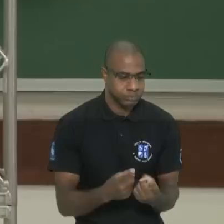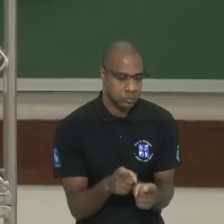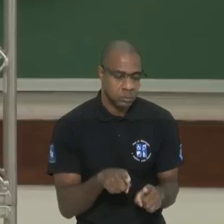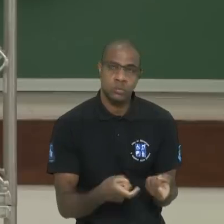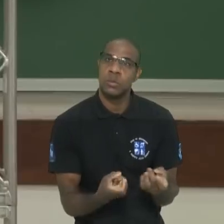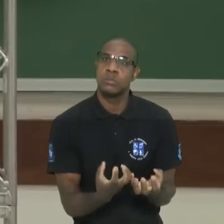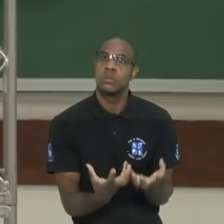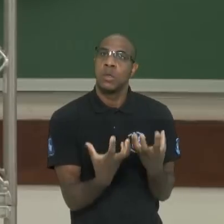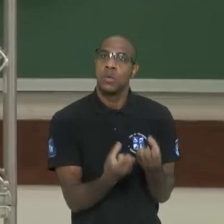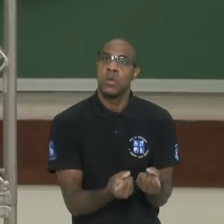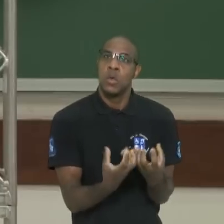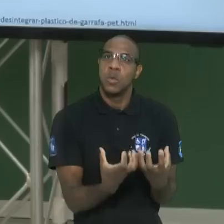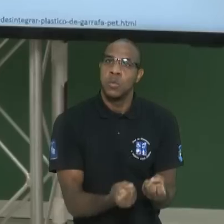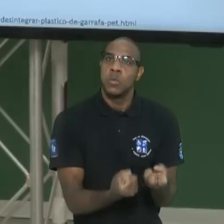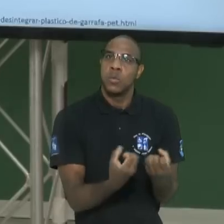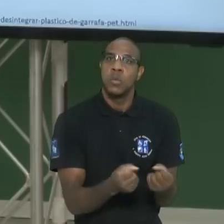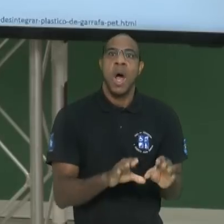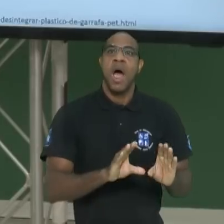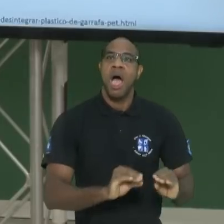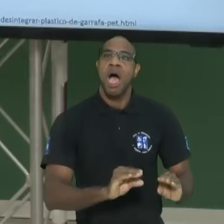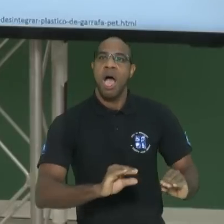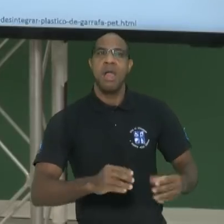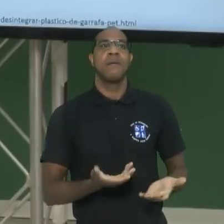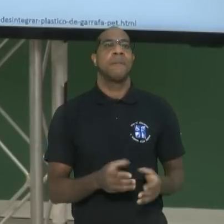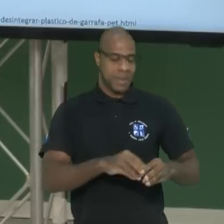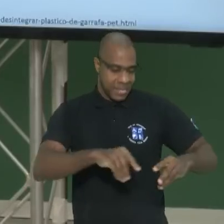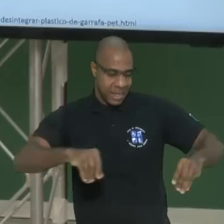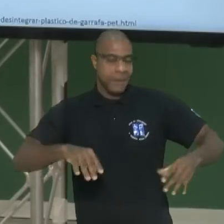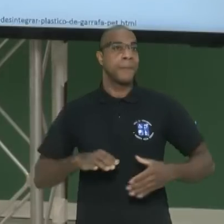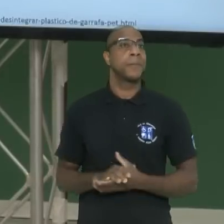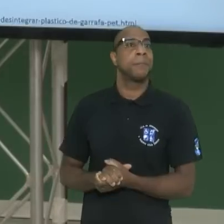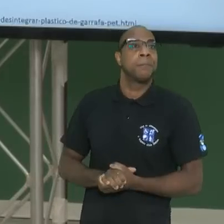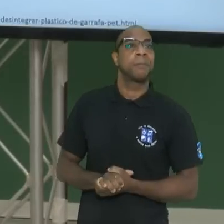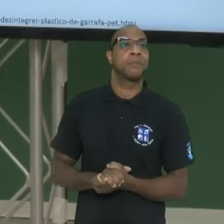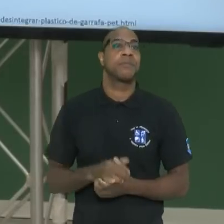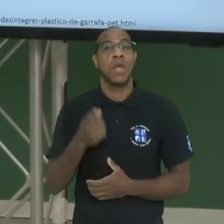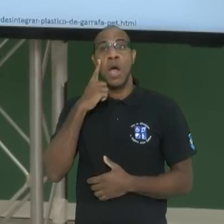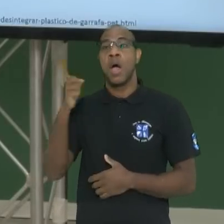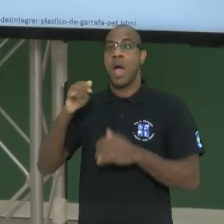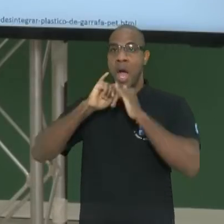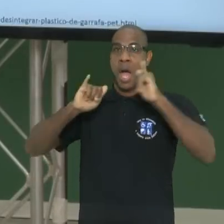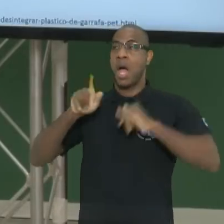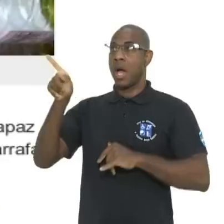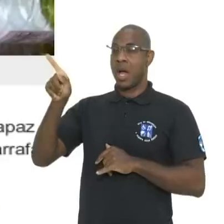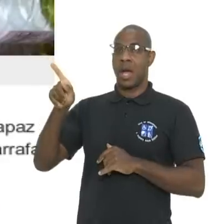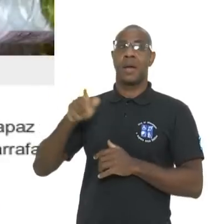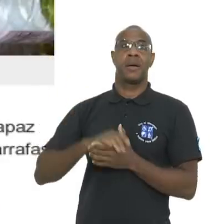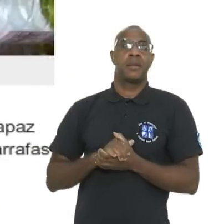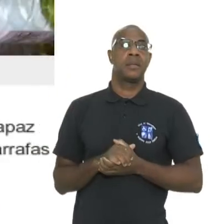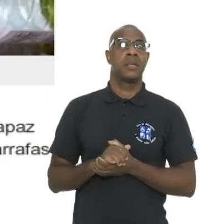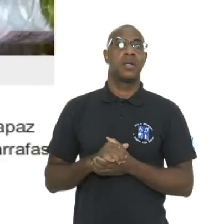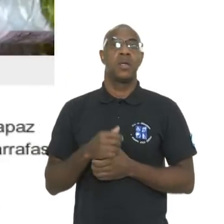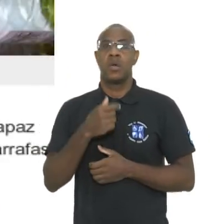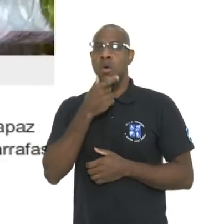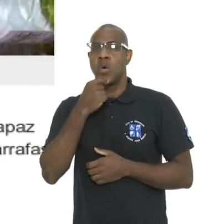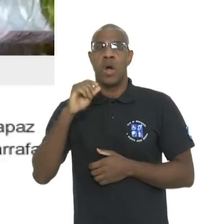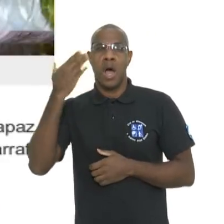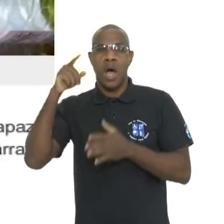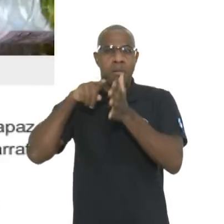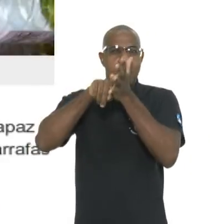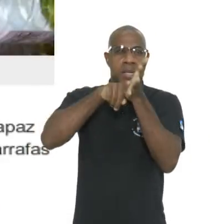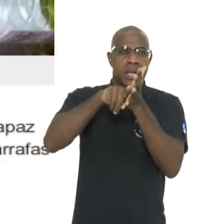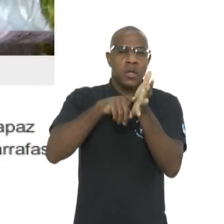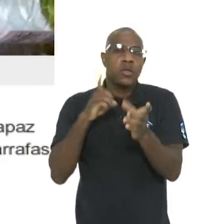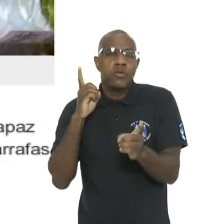importantes. Mas agora observem essa notícia. Vamos ler comigo essa manchete. Cientistas descobrem